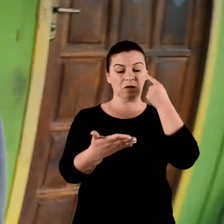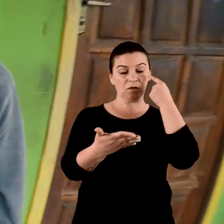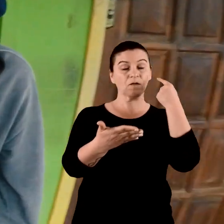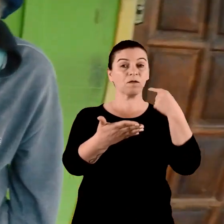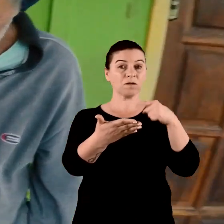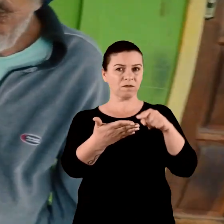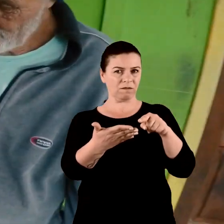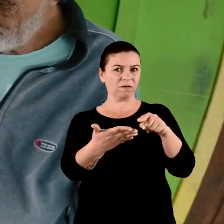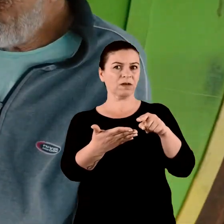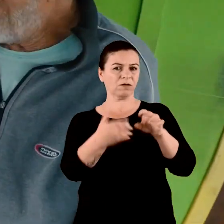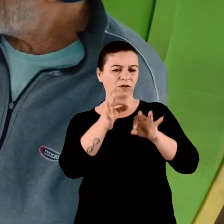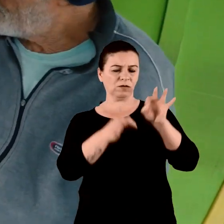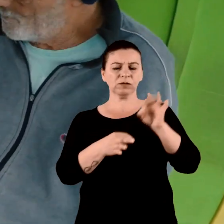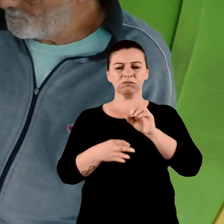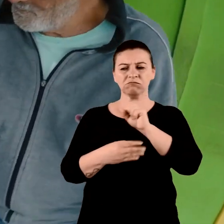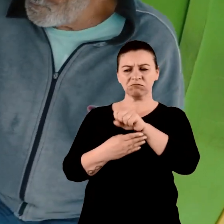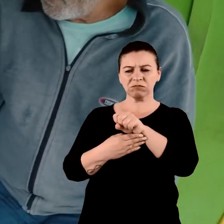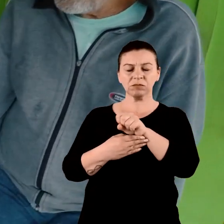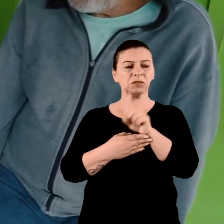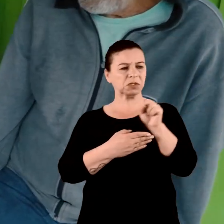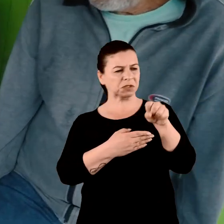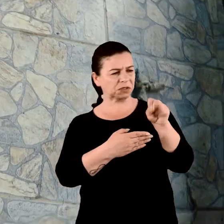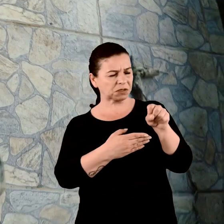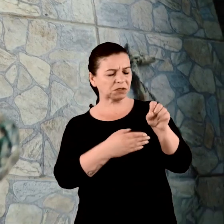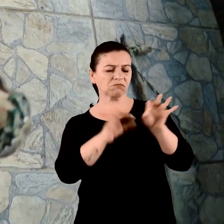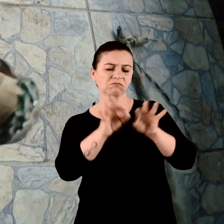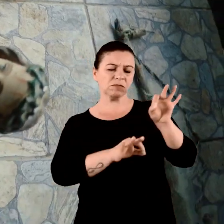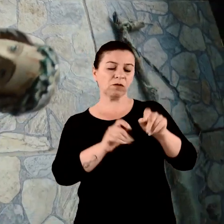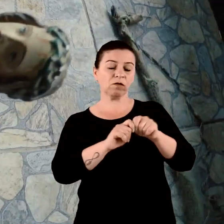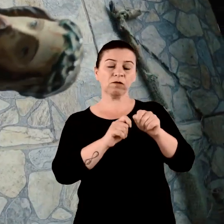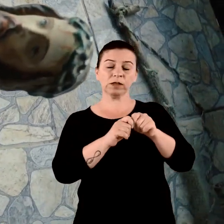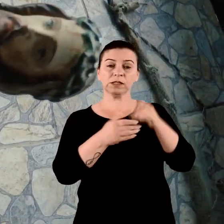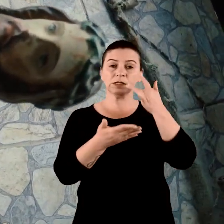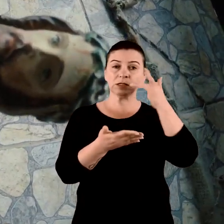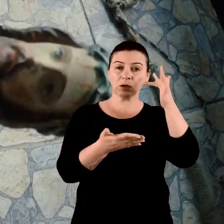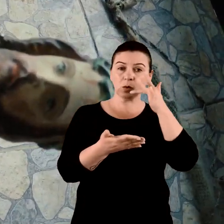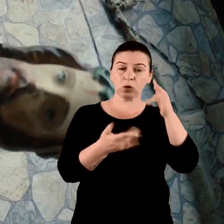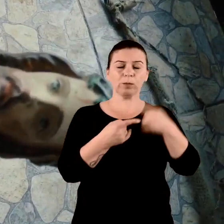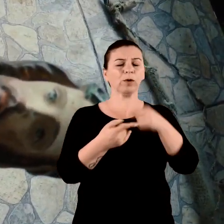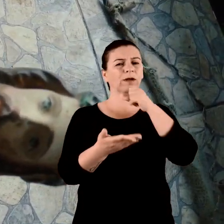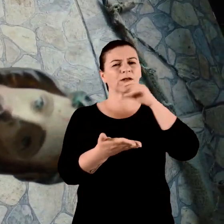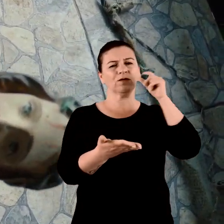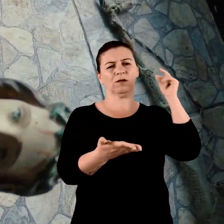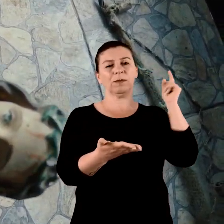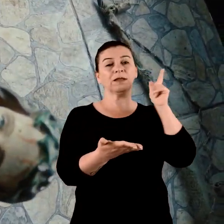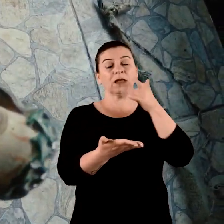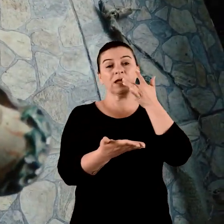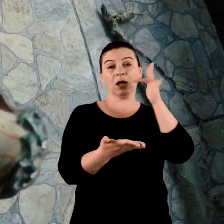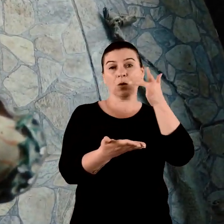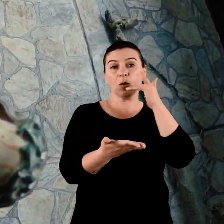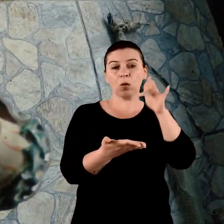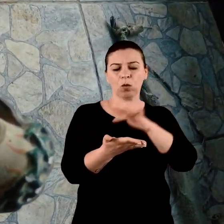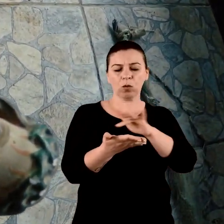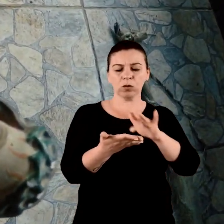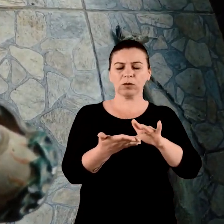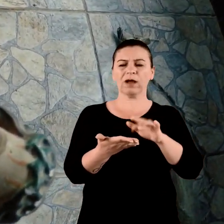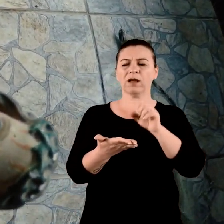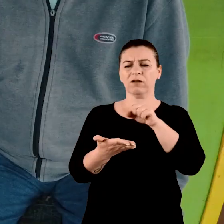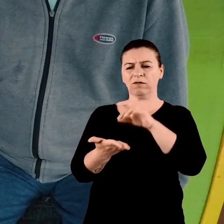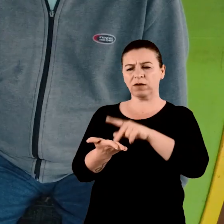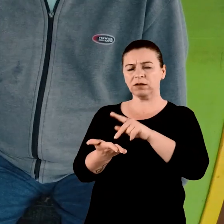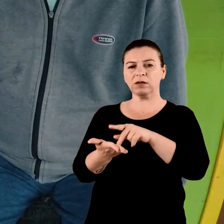Ah, vamos dar um jeito nele, né? Dá jeito, né? Vamos. Vou fazer esse ouro aqui, que isso aqui antigamente era com ouro, ó. Ele